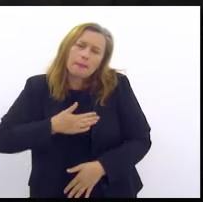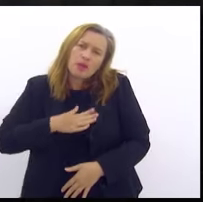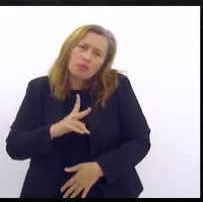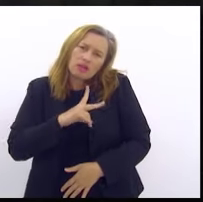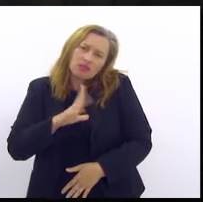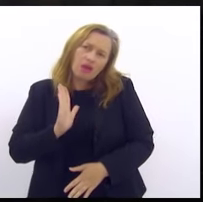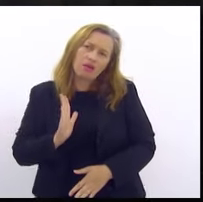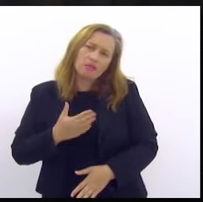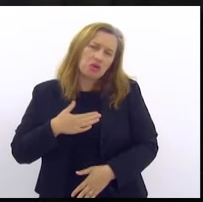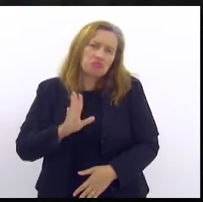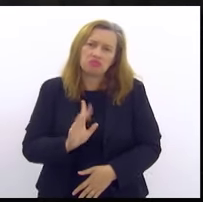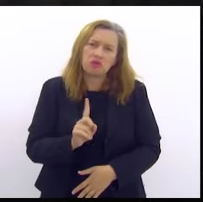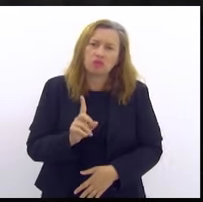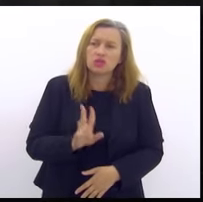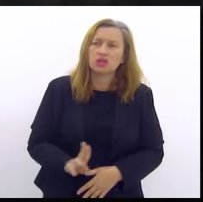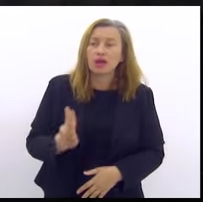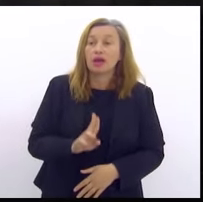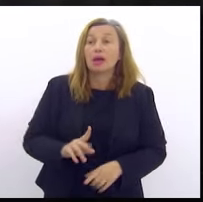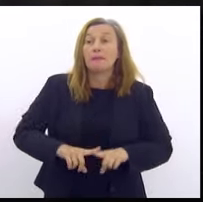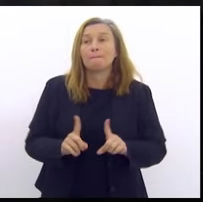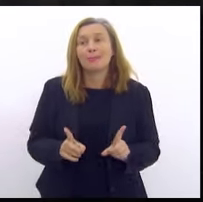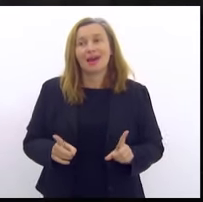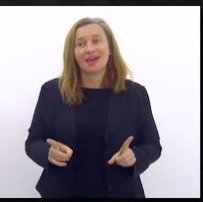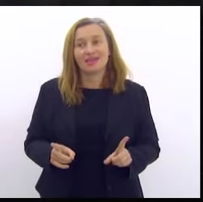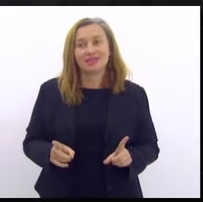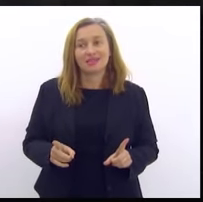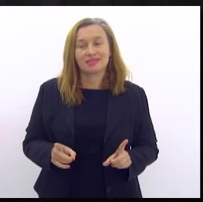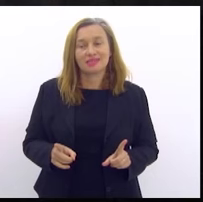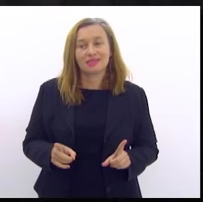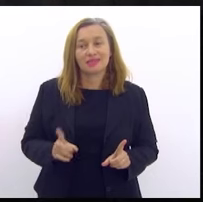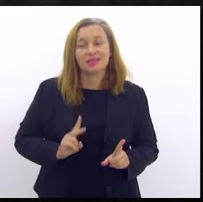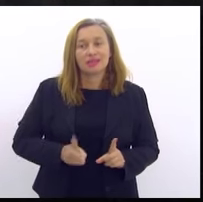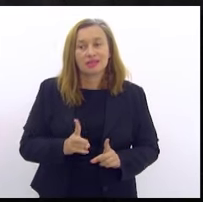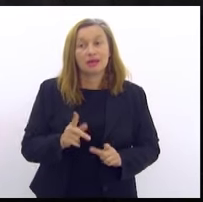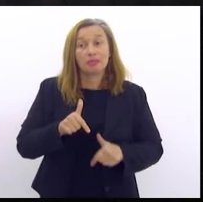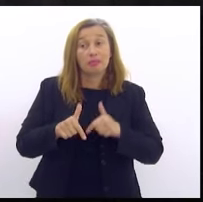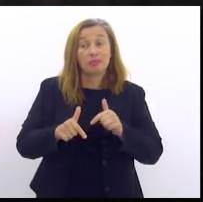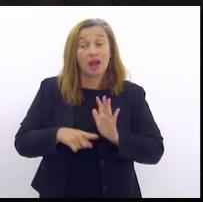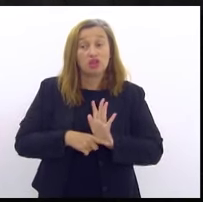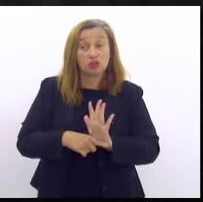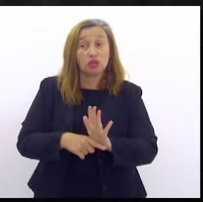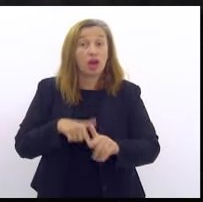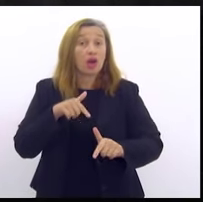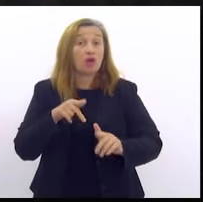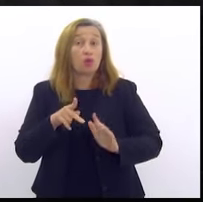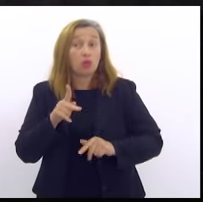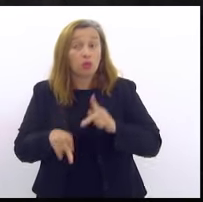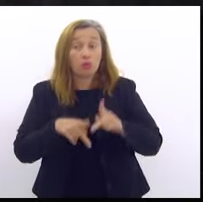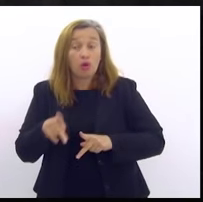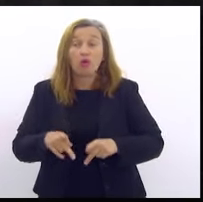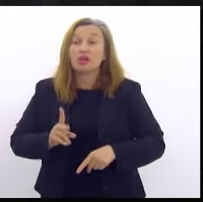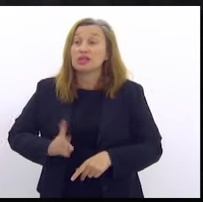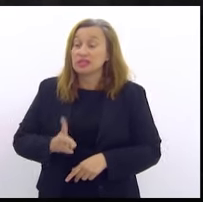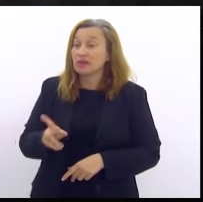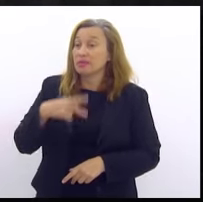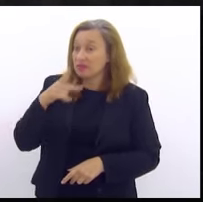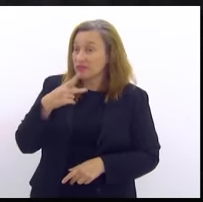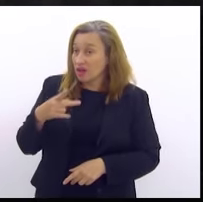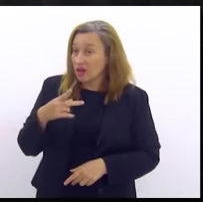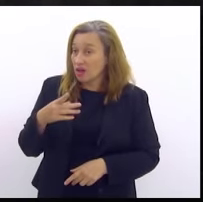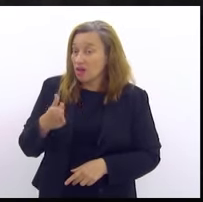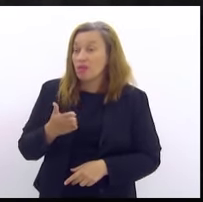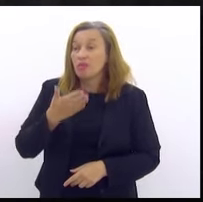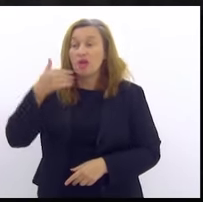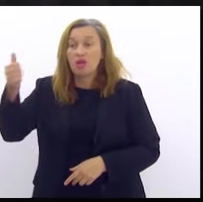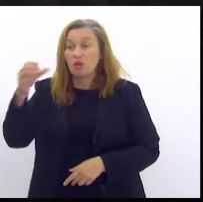particular. Mas no intuito sempre de tentar ajudar a população, pois, como sempre falo, o maior cliente da polícia